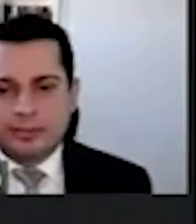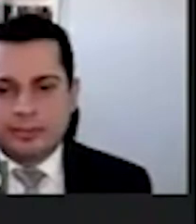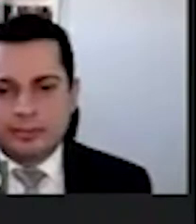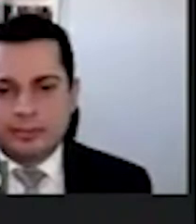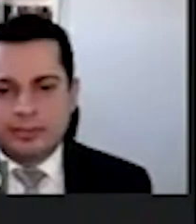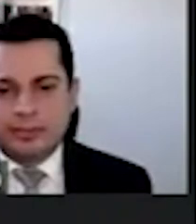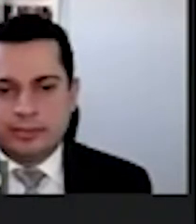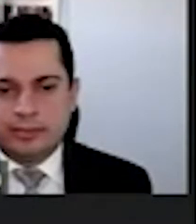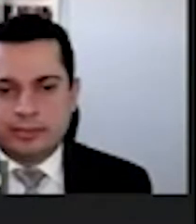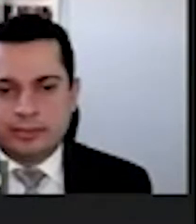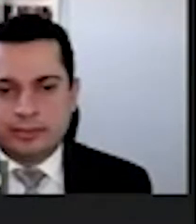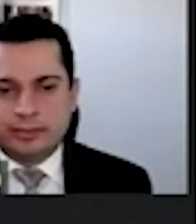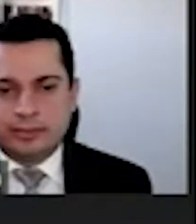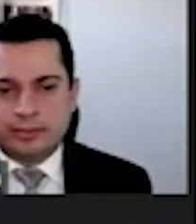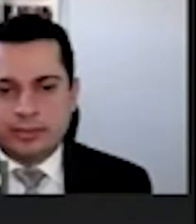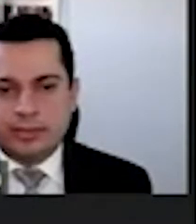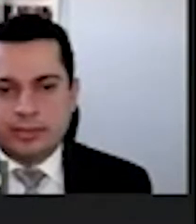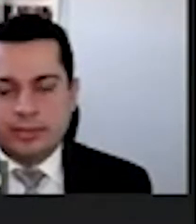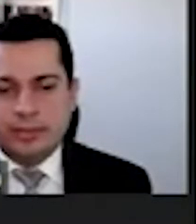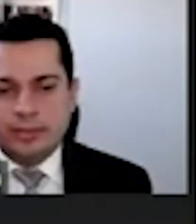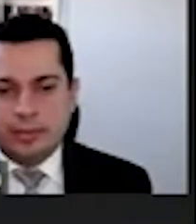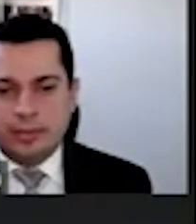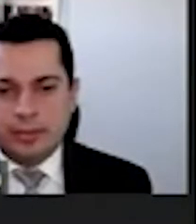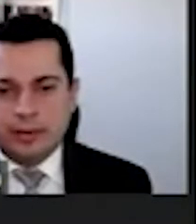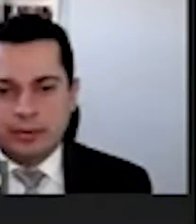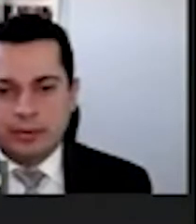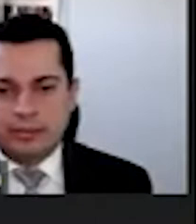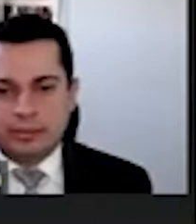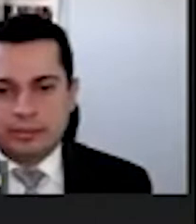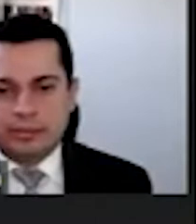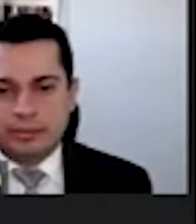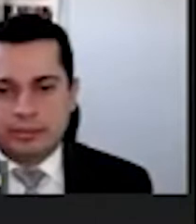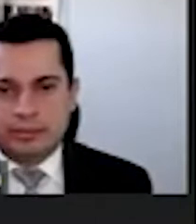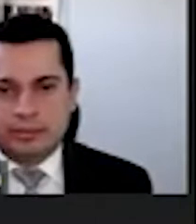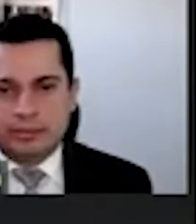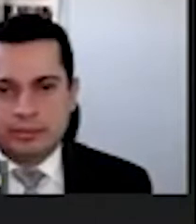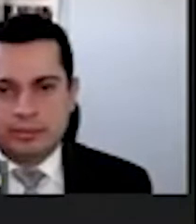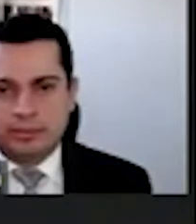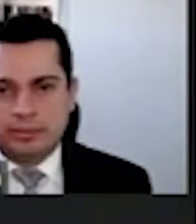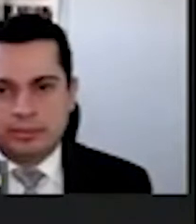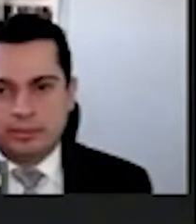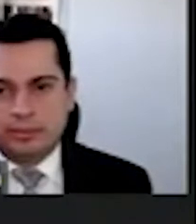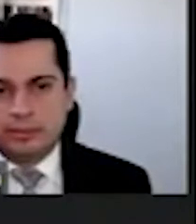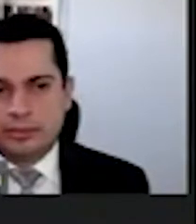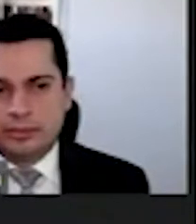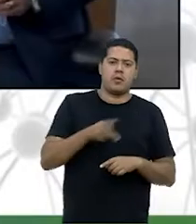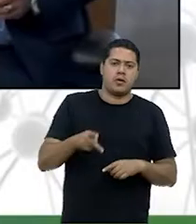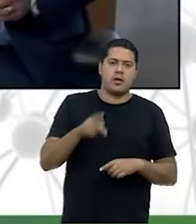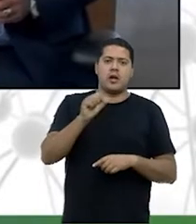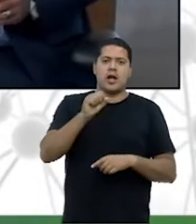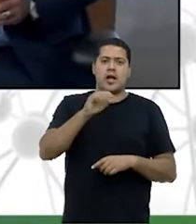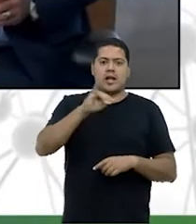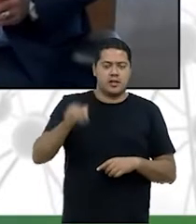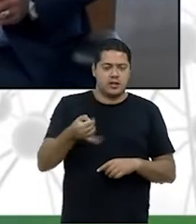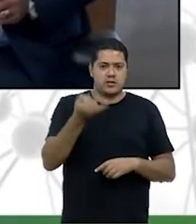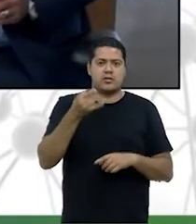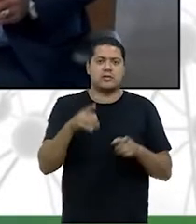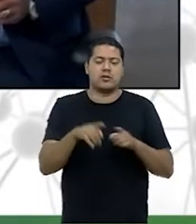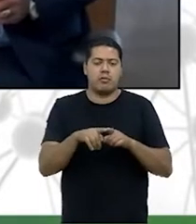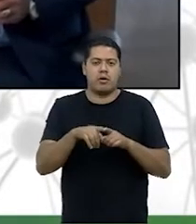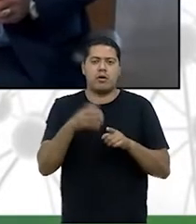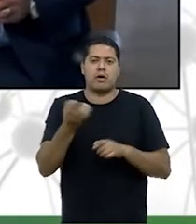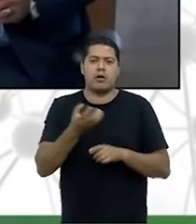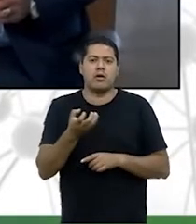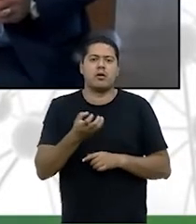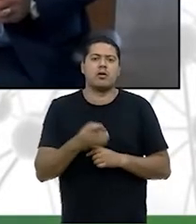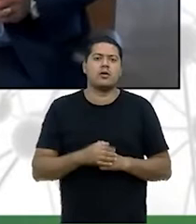Superior Tribunal de Justiça promove sexta caravana virtual do Centro de Inteligência do Poder Judiciário. A sexta edição da